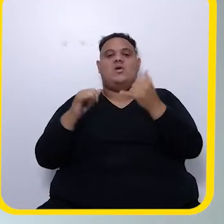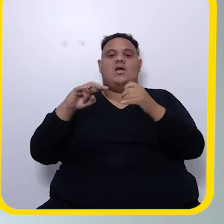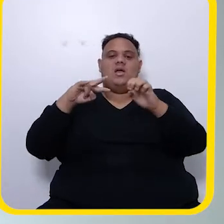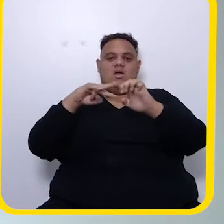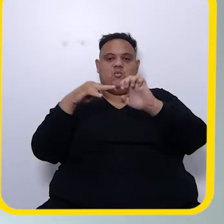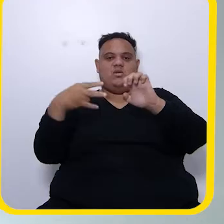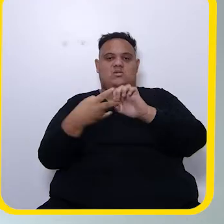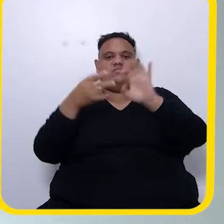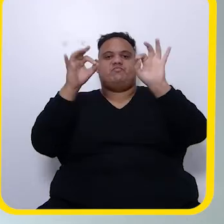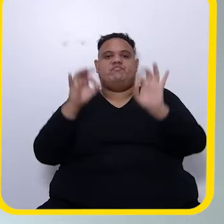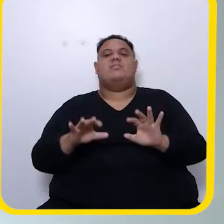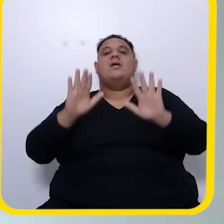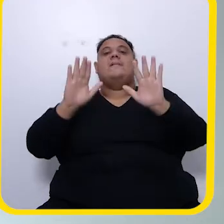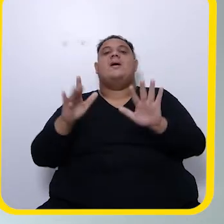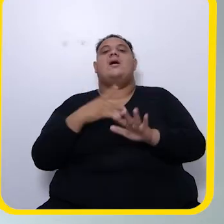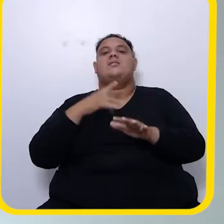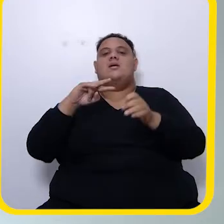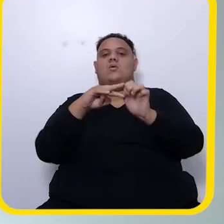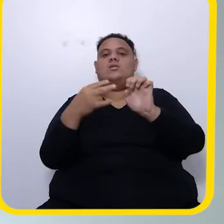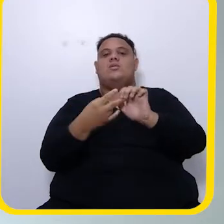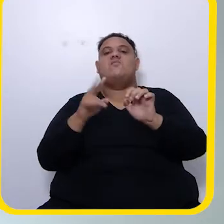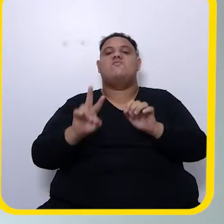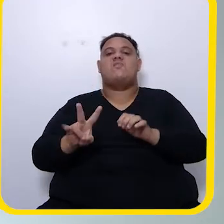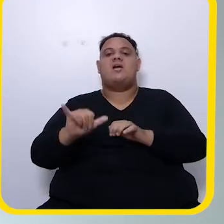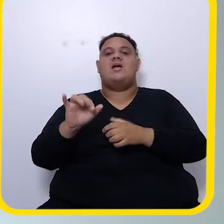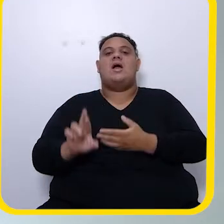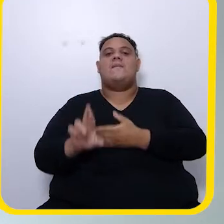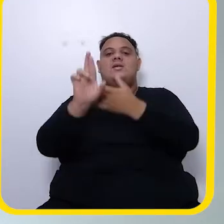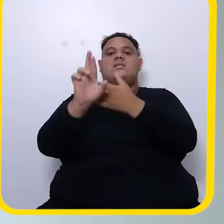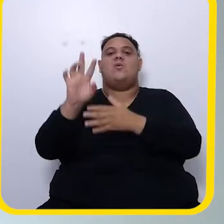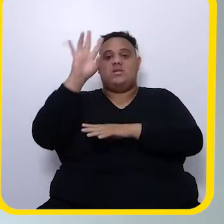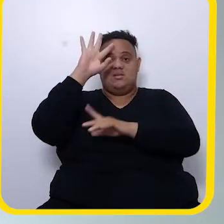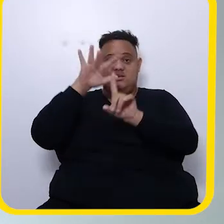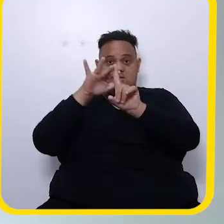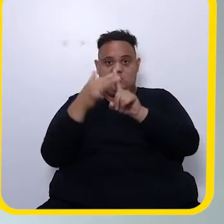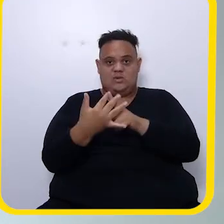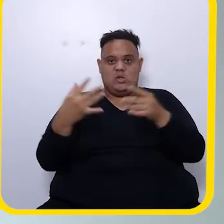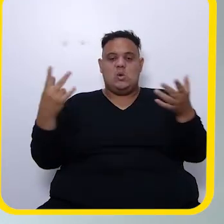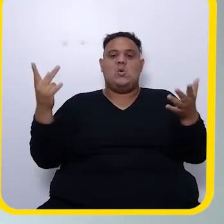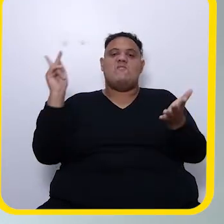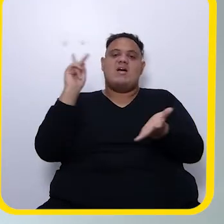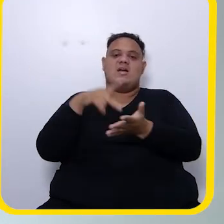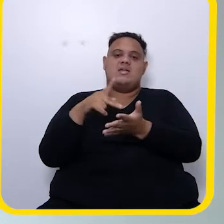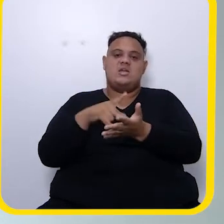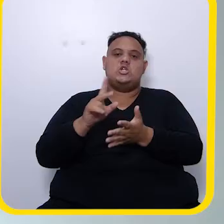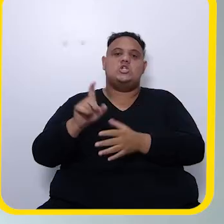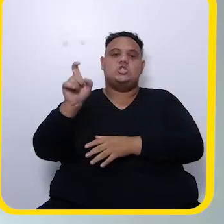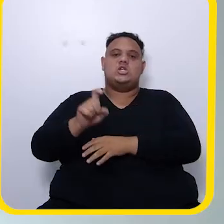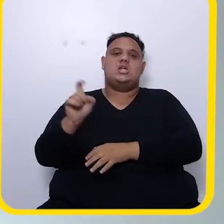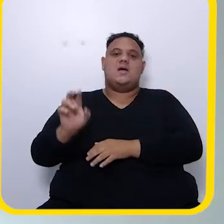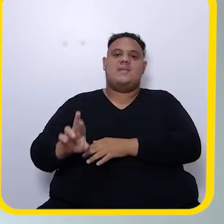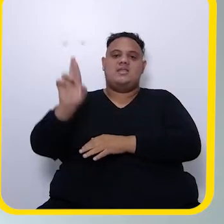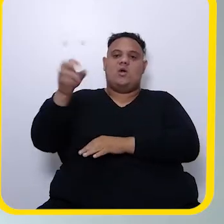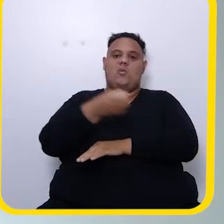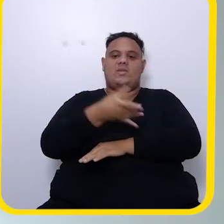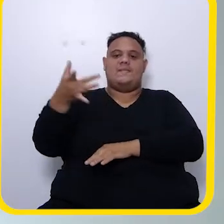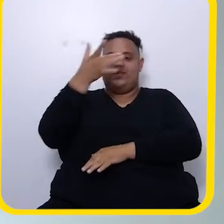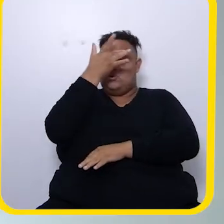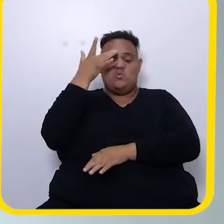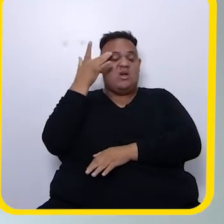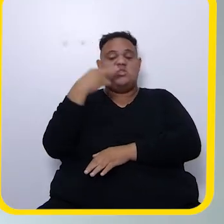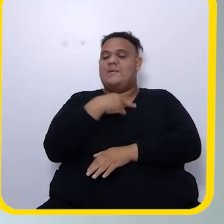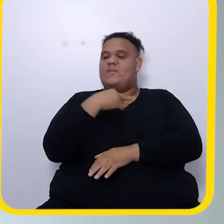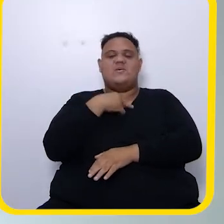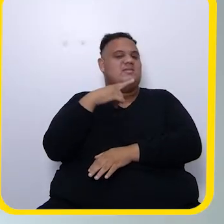equação. Porém, como essa equação representa uma situação real, onde x representa a quantidade de pessoas, eu não posso ter uma